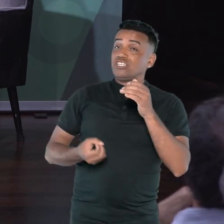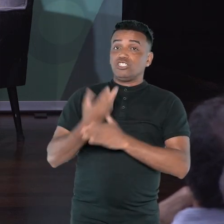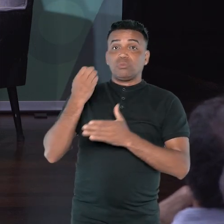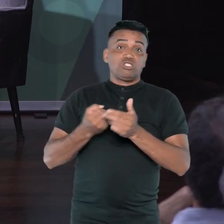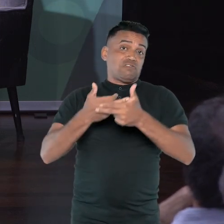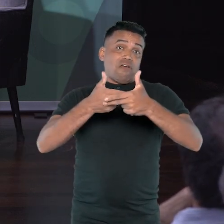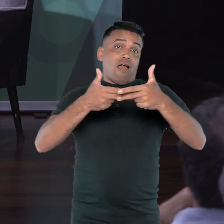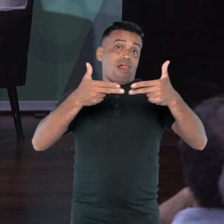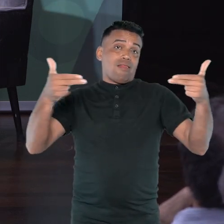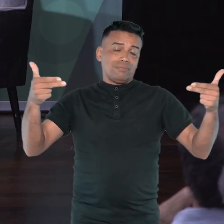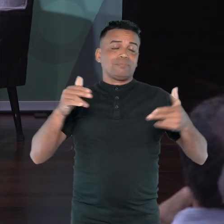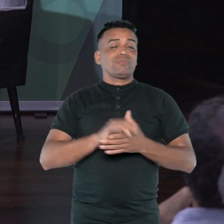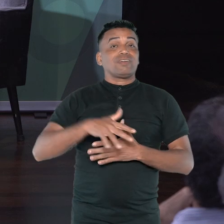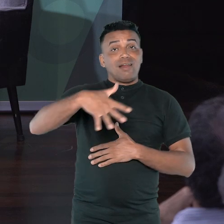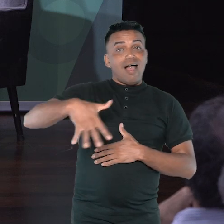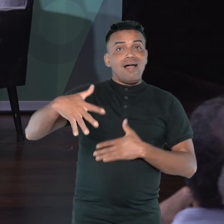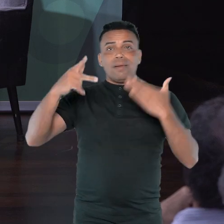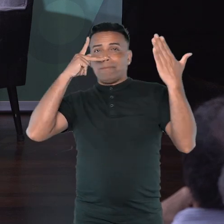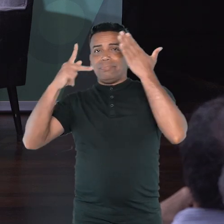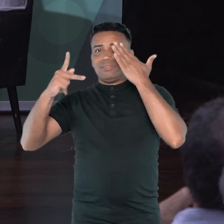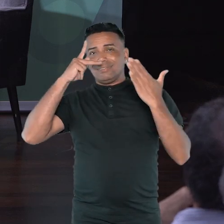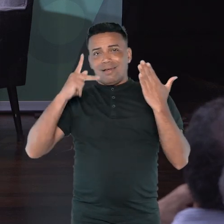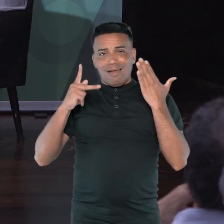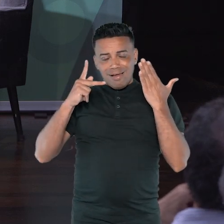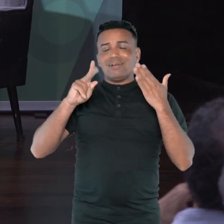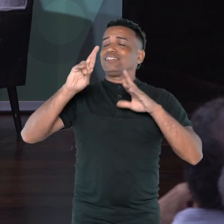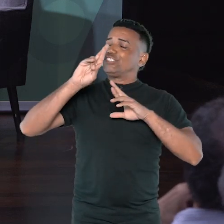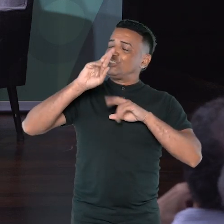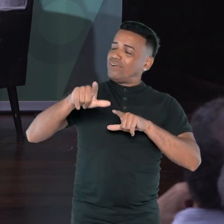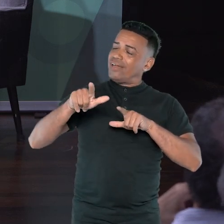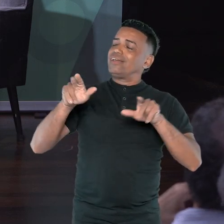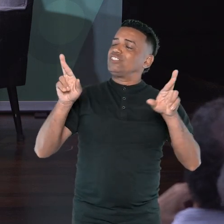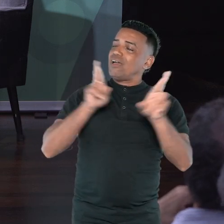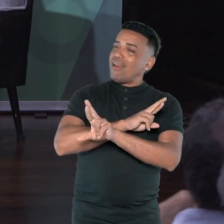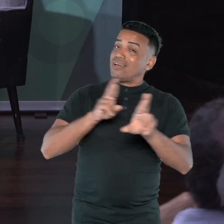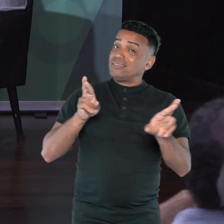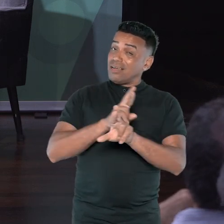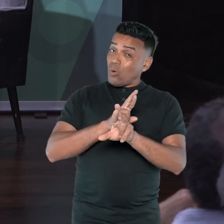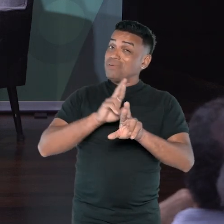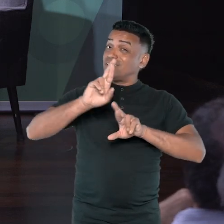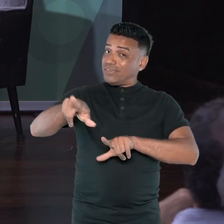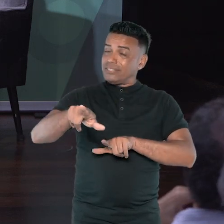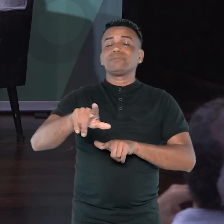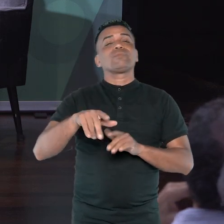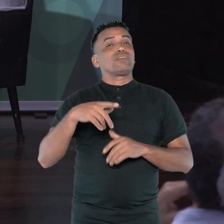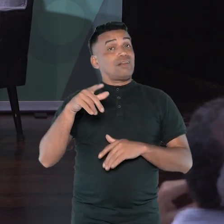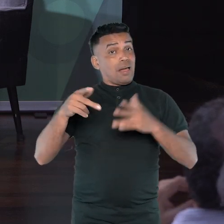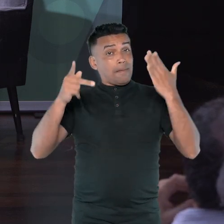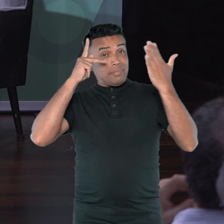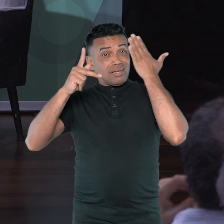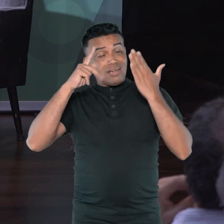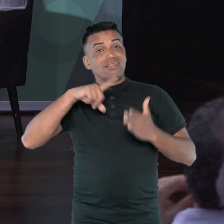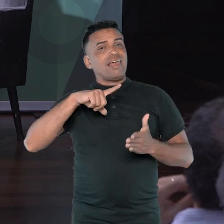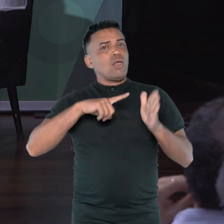diversas. Para a psicanálise, tem um ponto que é diferente, que se relaciona um pouco com isso, mas é diferente. Para a psicanálise existe uma lei,